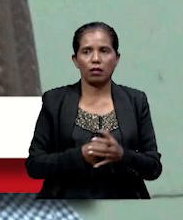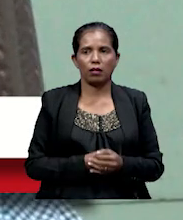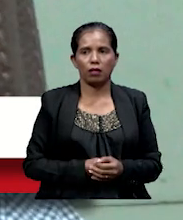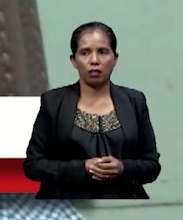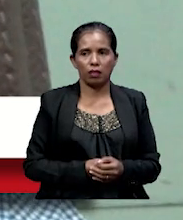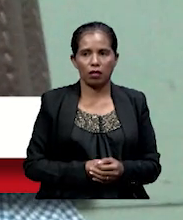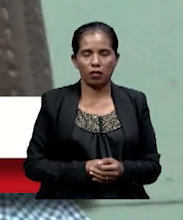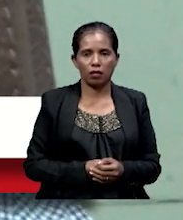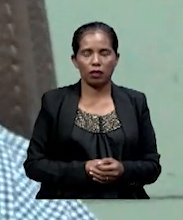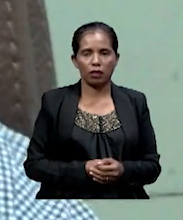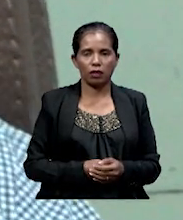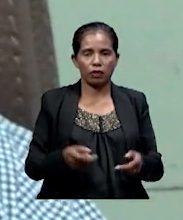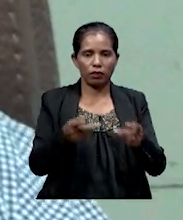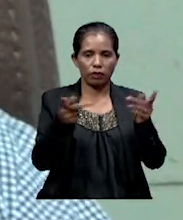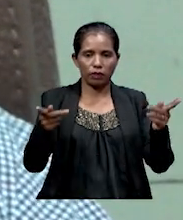Raine,